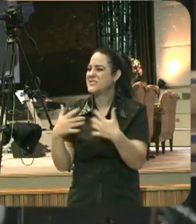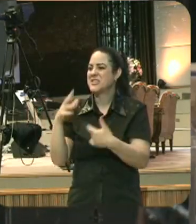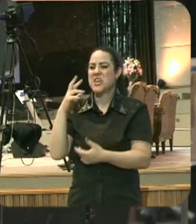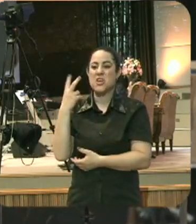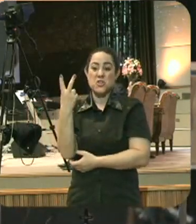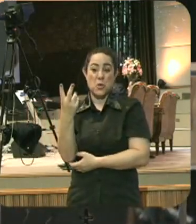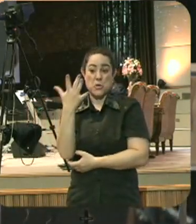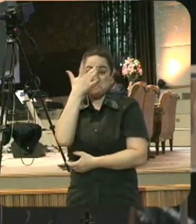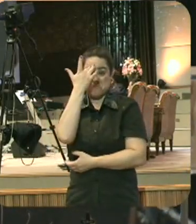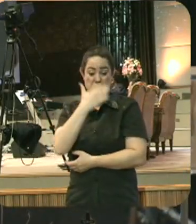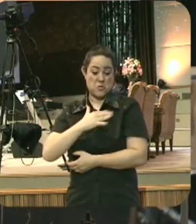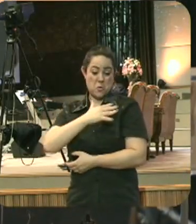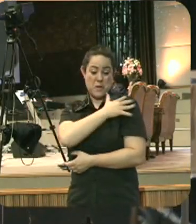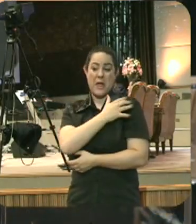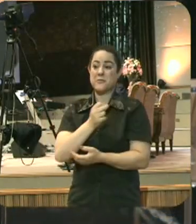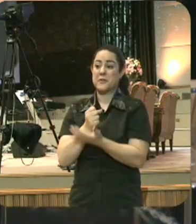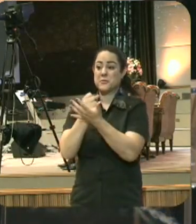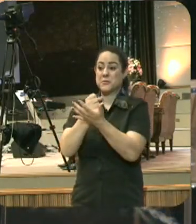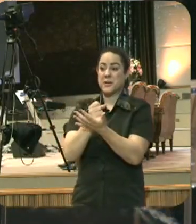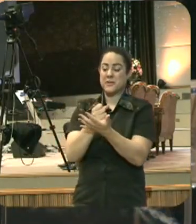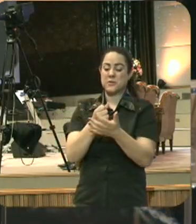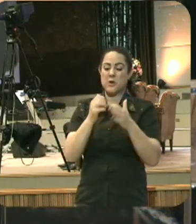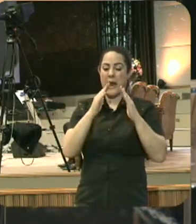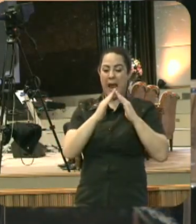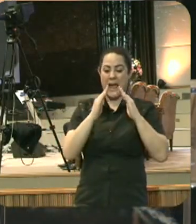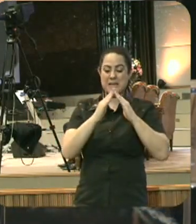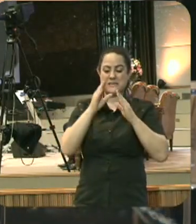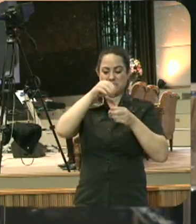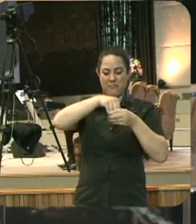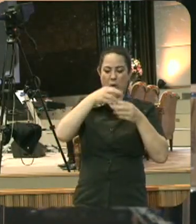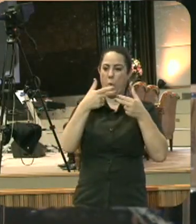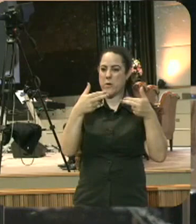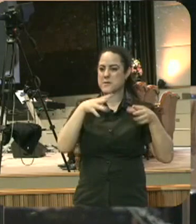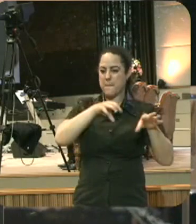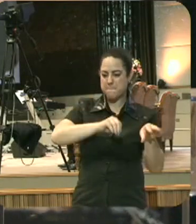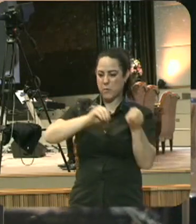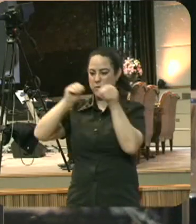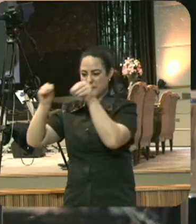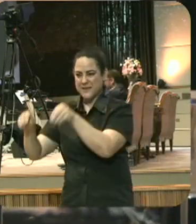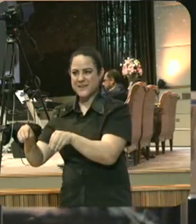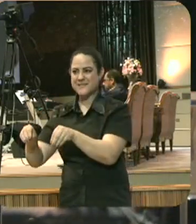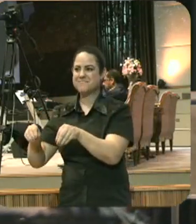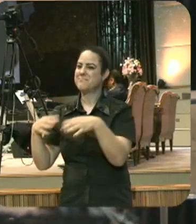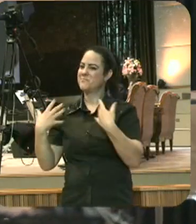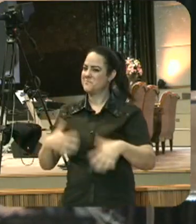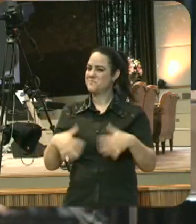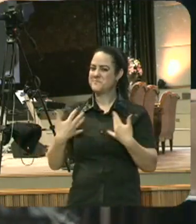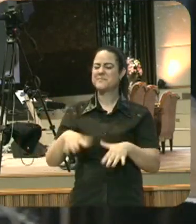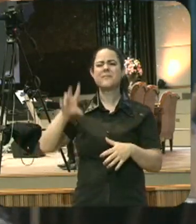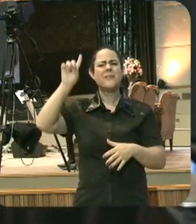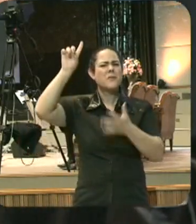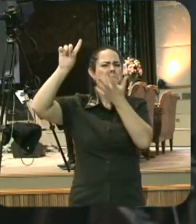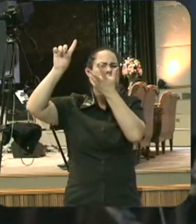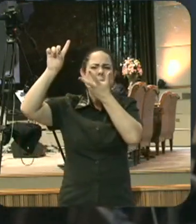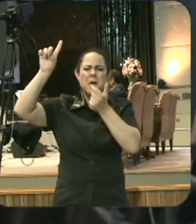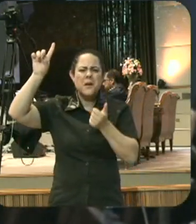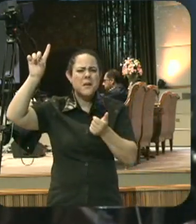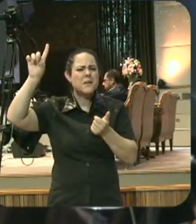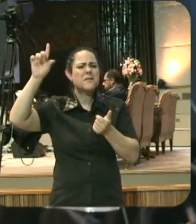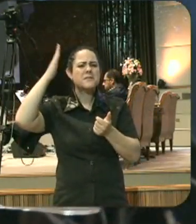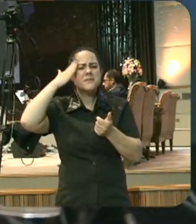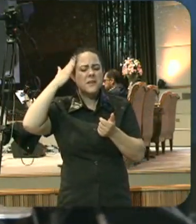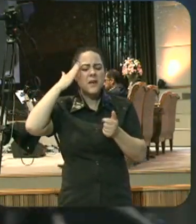soldados carregando a mudança dela. Deus é tremendo. E sabe o que é que isso nos ensina? É